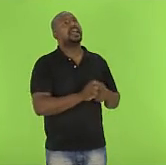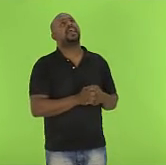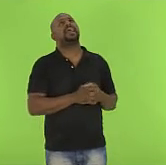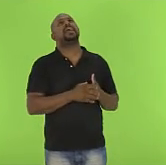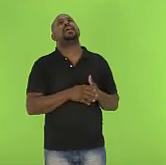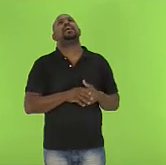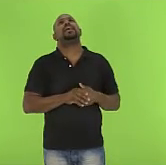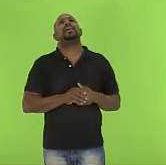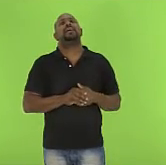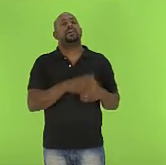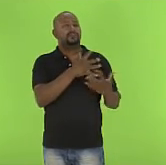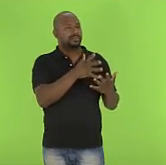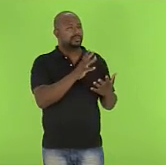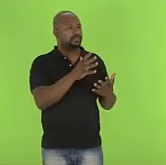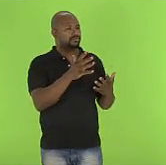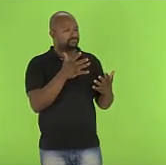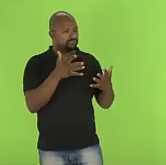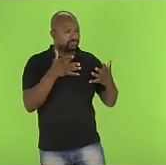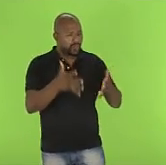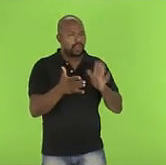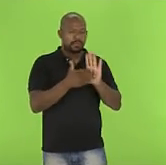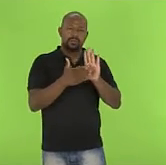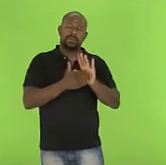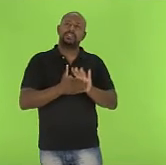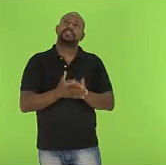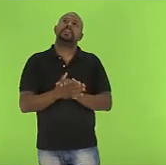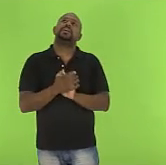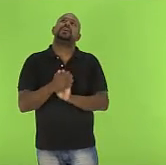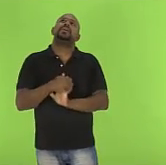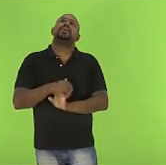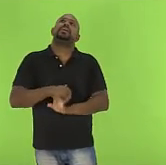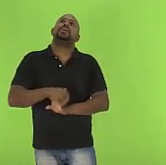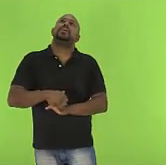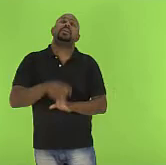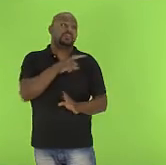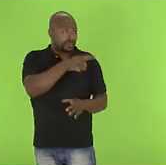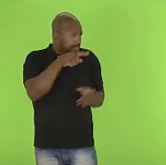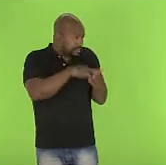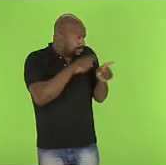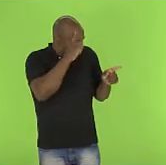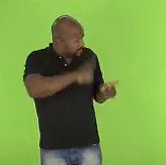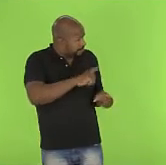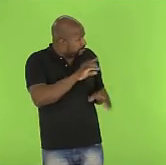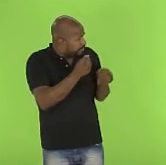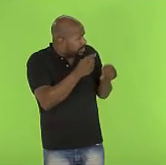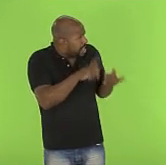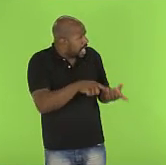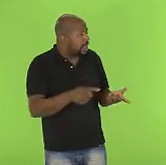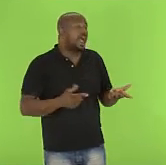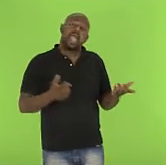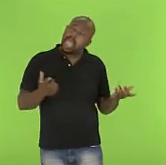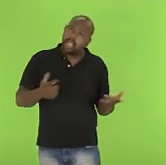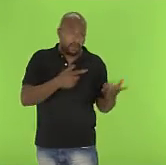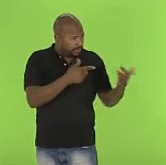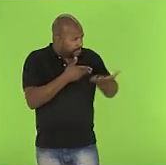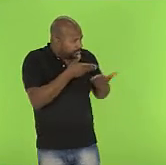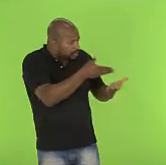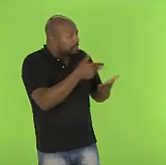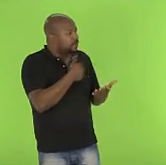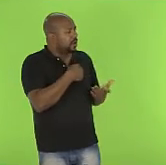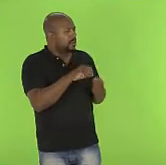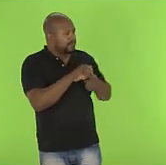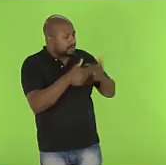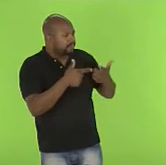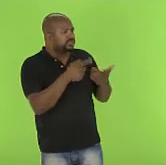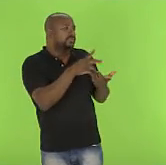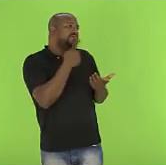você fez você assim, chegou ali numa proposta que você também não sabia o que era, né? Quando você me